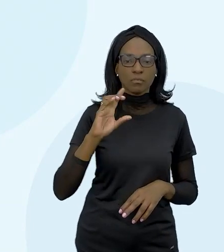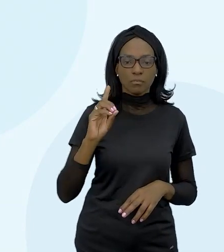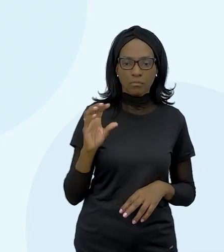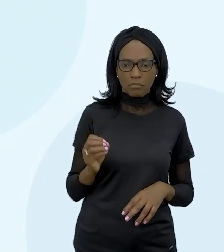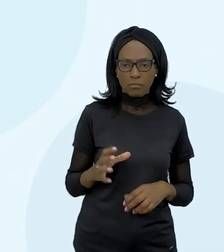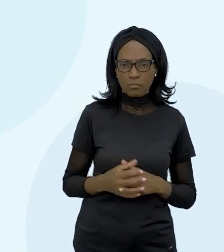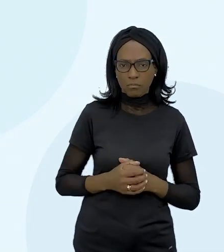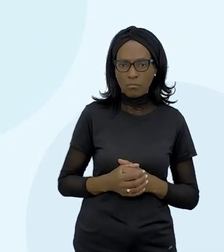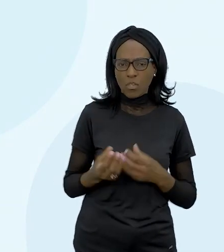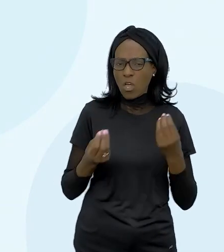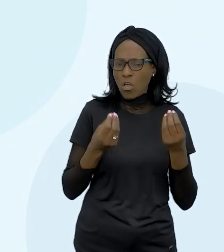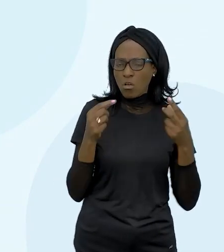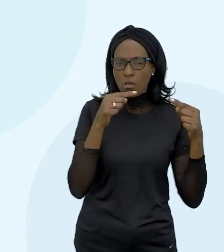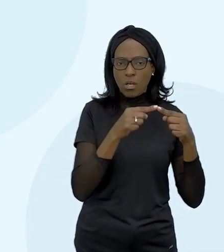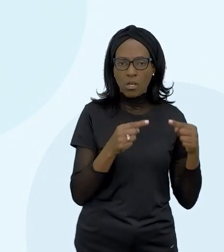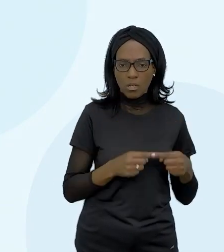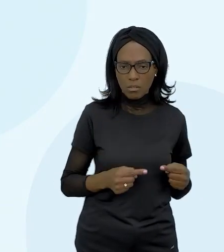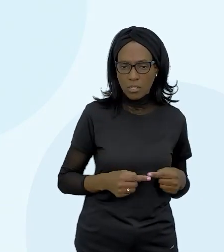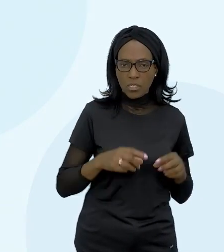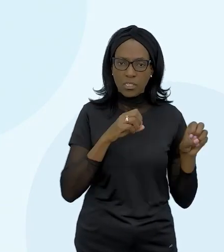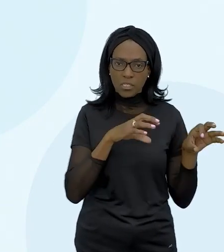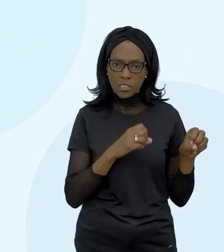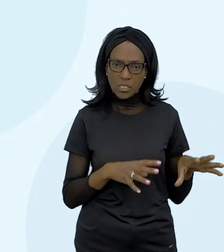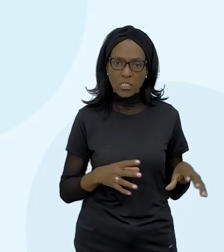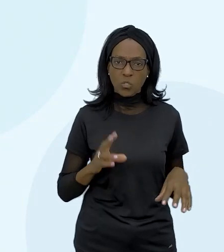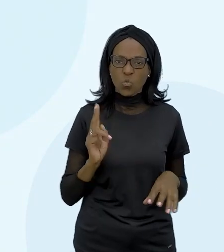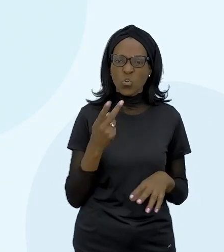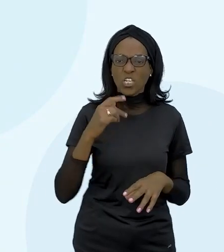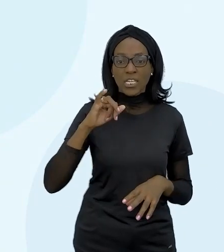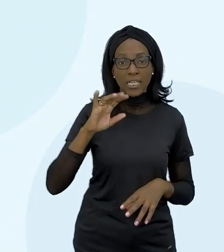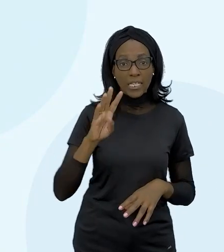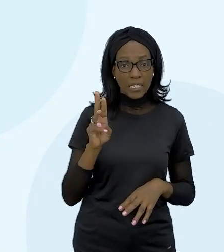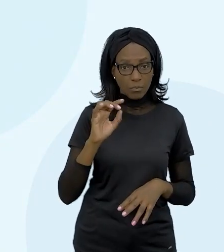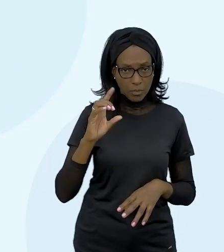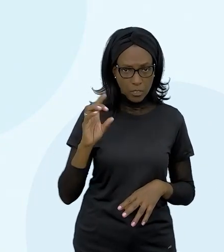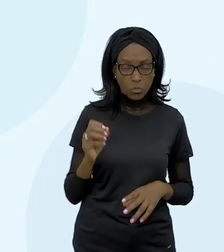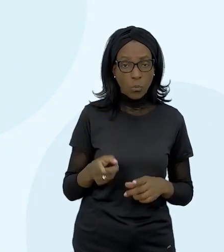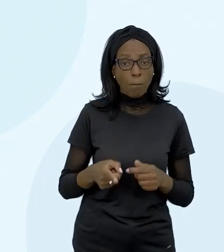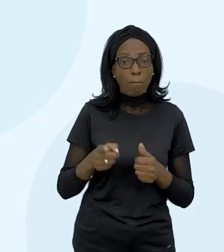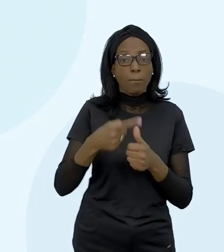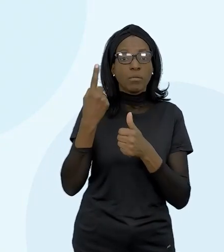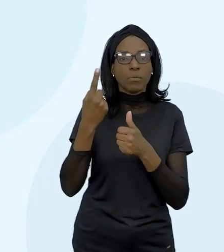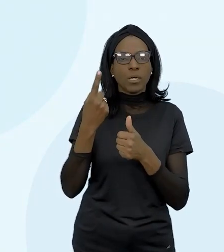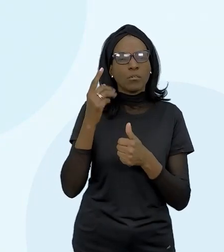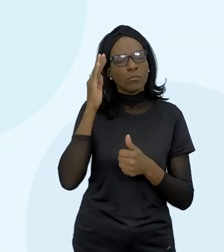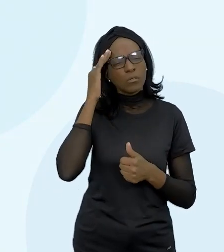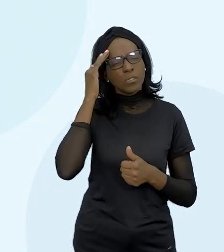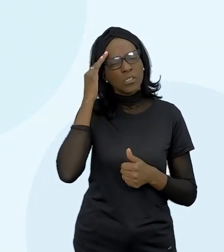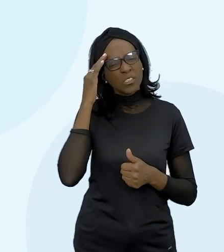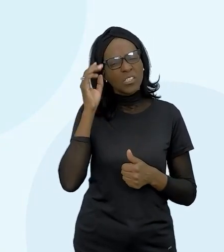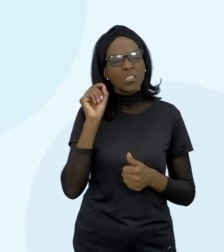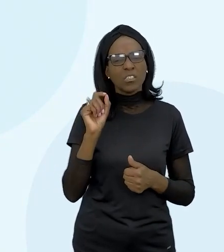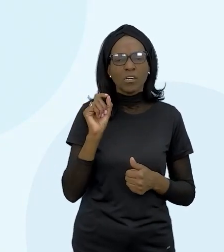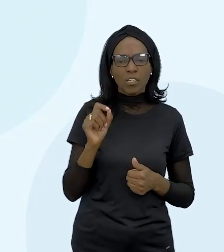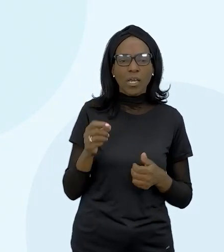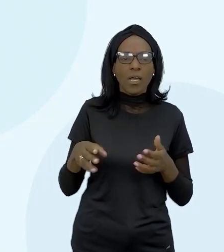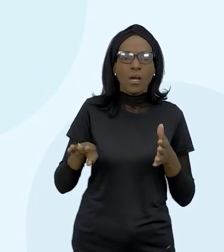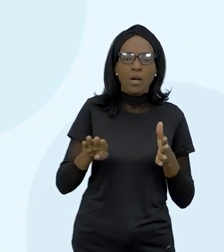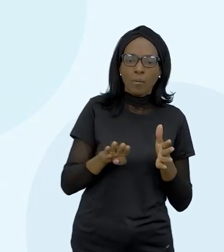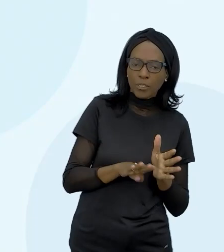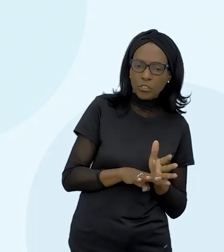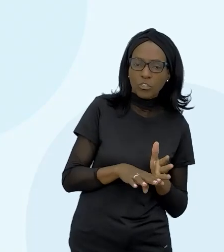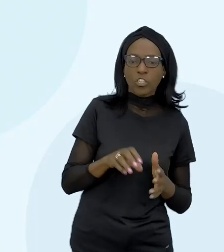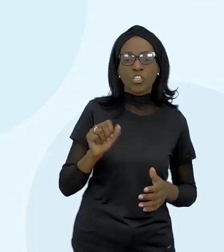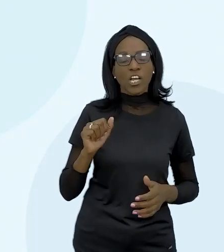da aplicabilidade do ensino híbrido, é preciso primeiramente compreender, né? Então, o que significa uma metodologia